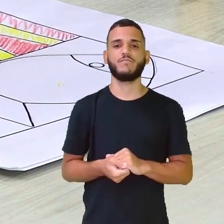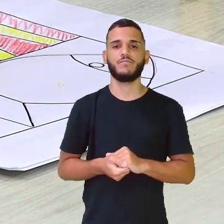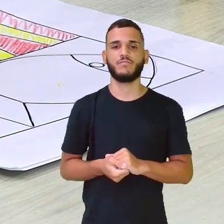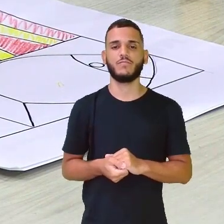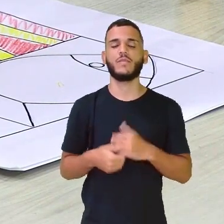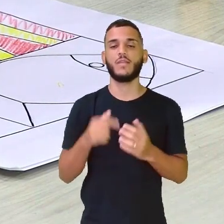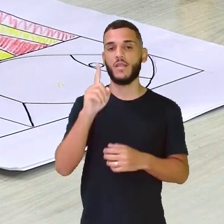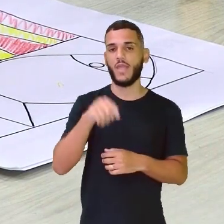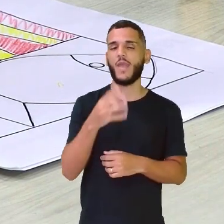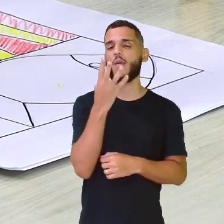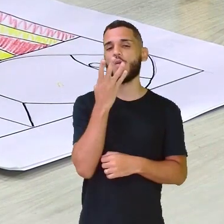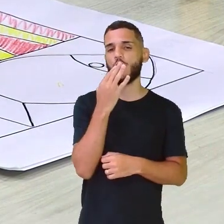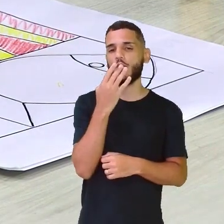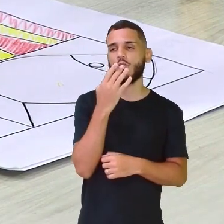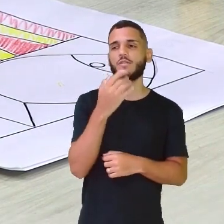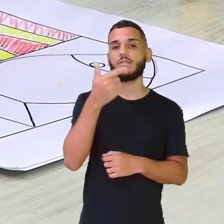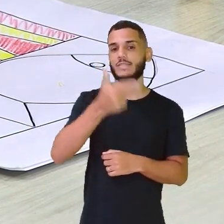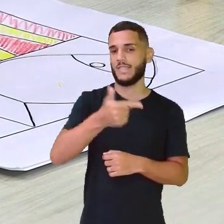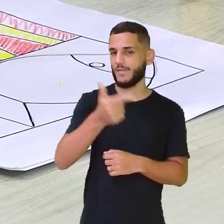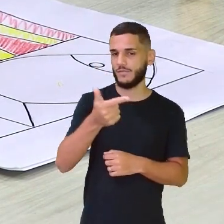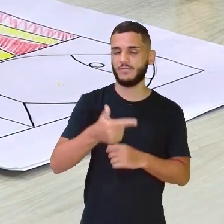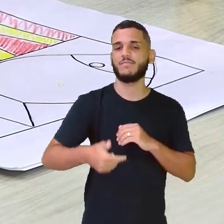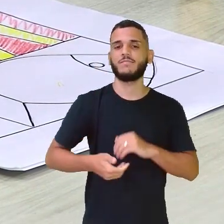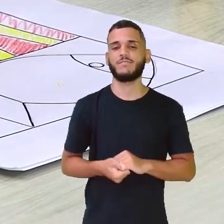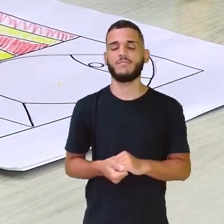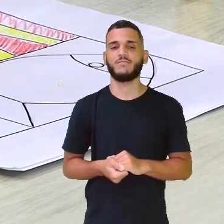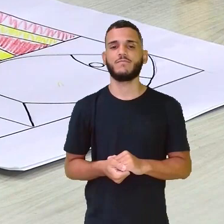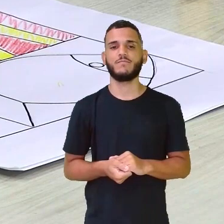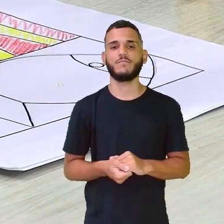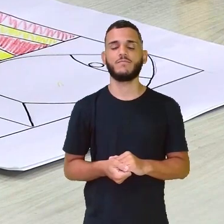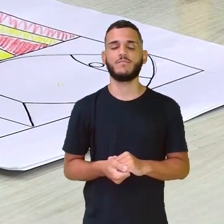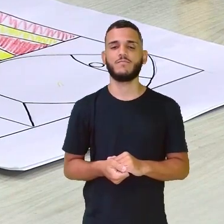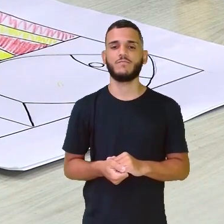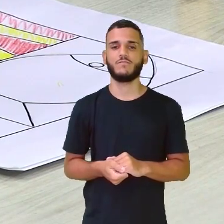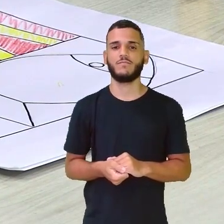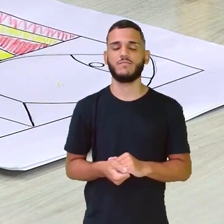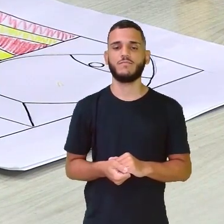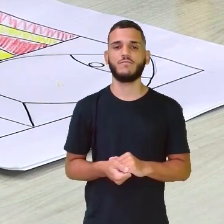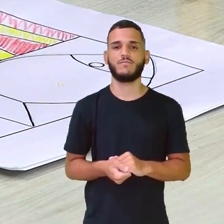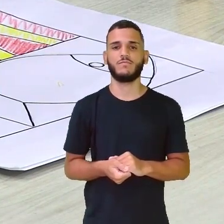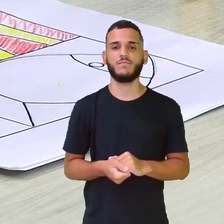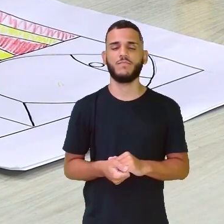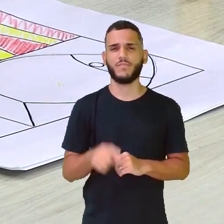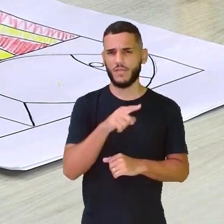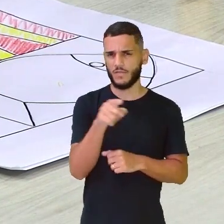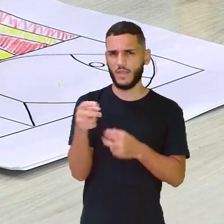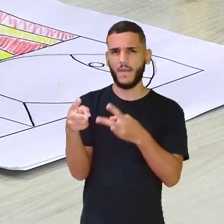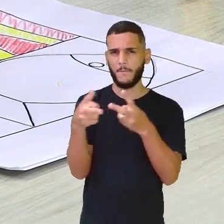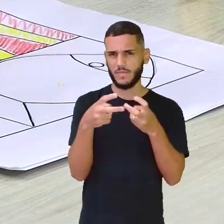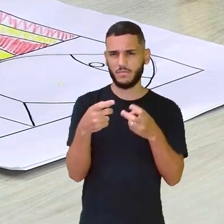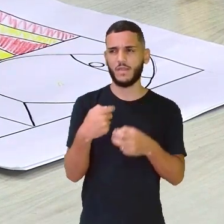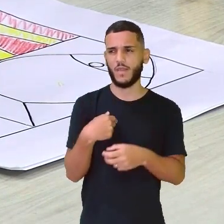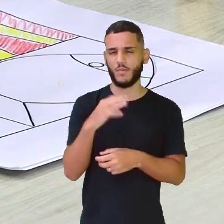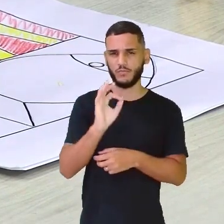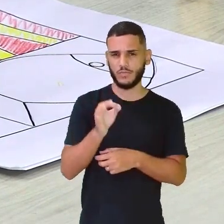Então são cores que a gente diz que são cores secundárias, tá? Vocês estão vendo que eu estou vindo bem certinho